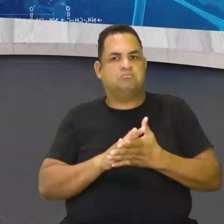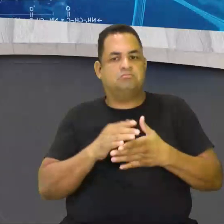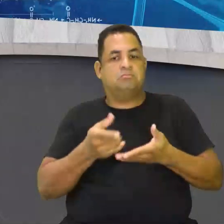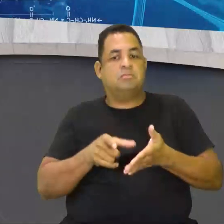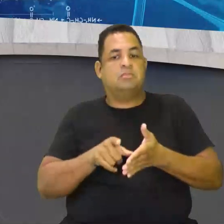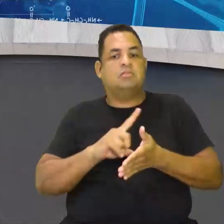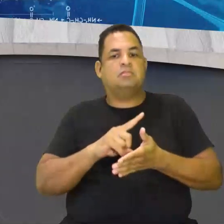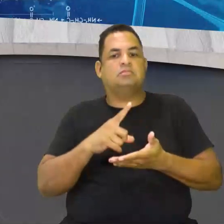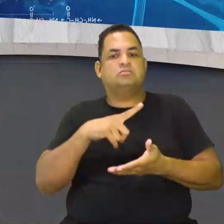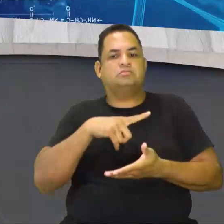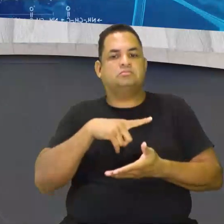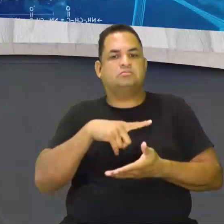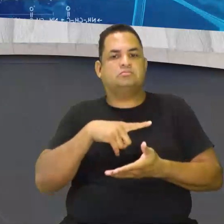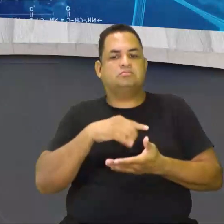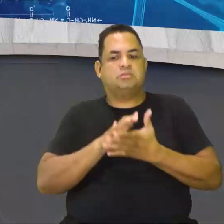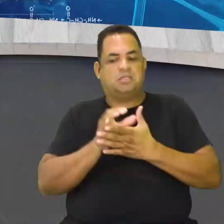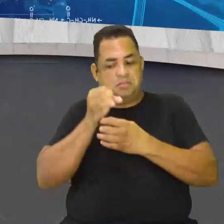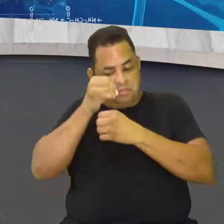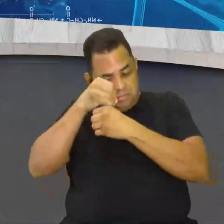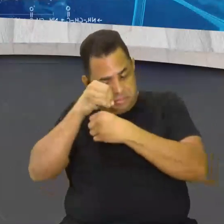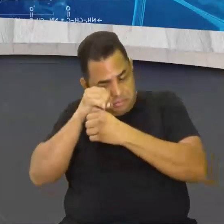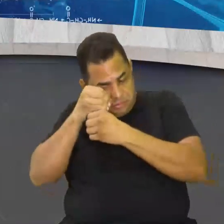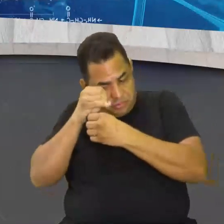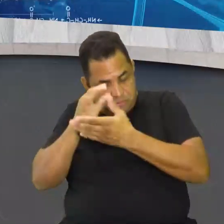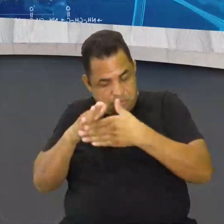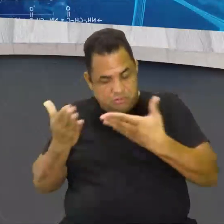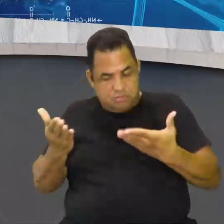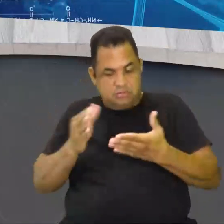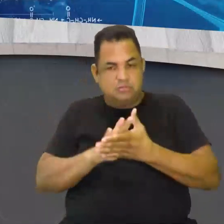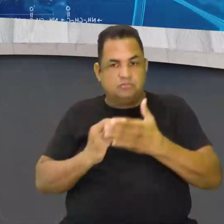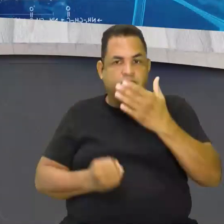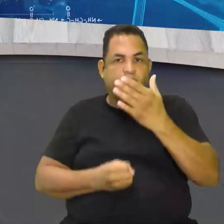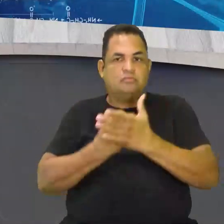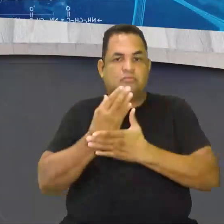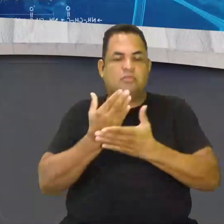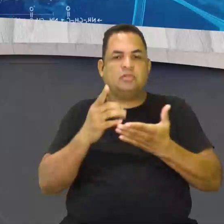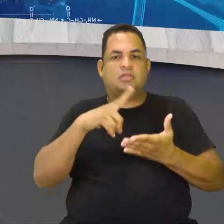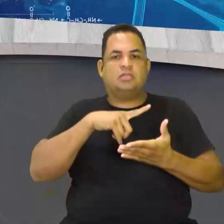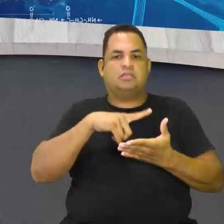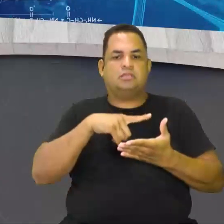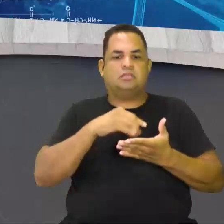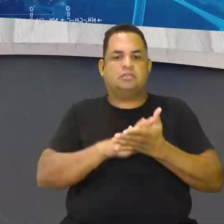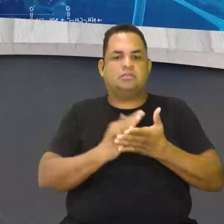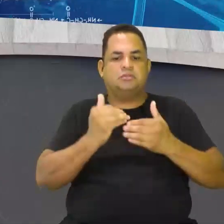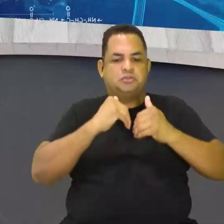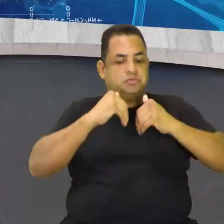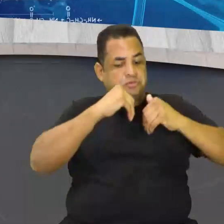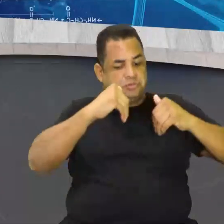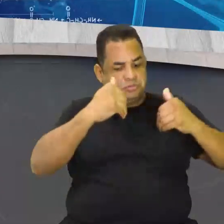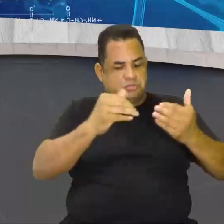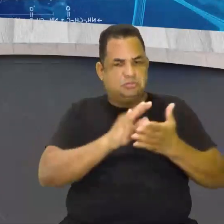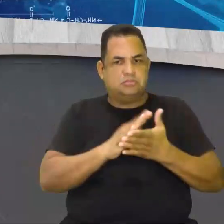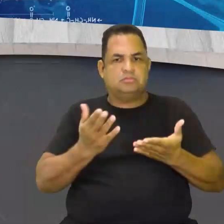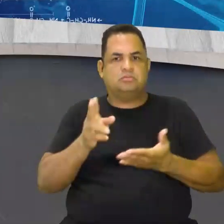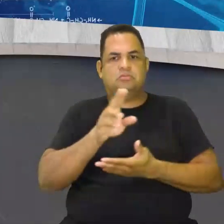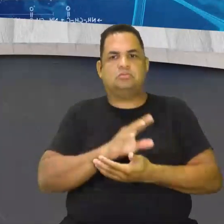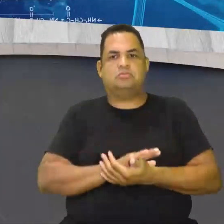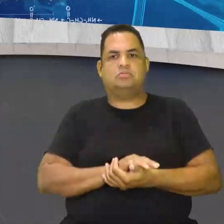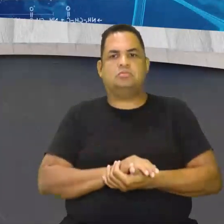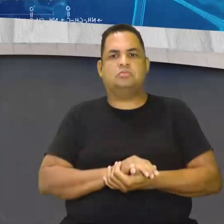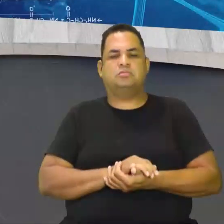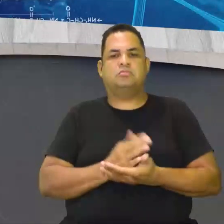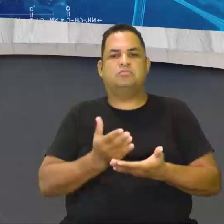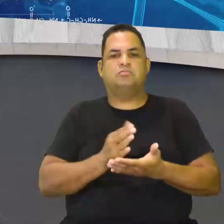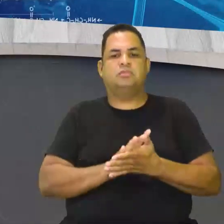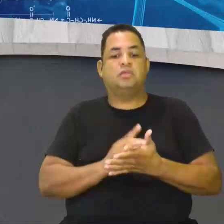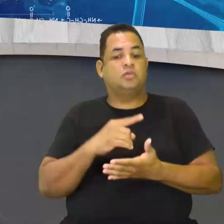antes da existência do microscópio. Com o microscópio, o sangue passou heterogênea graças à ação